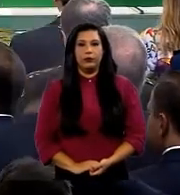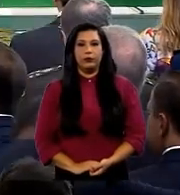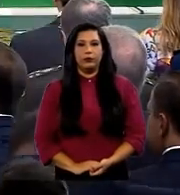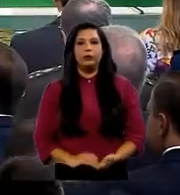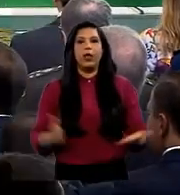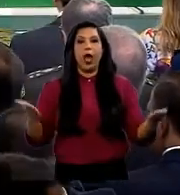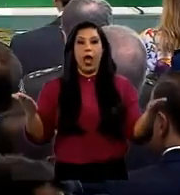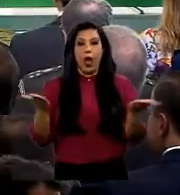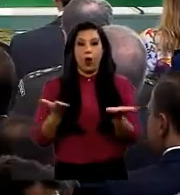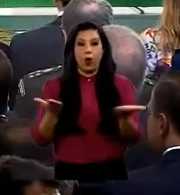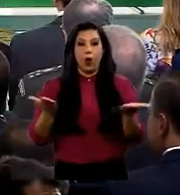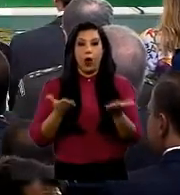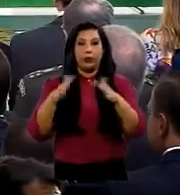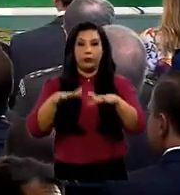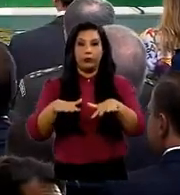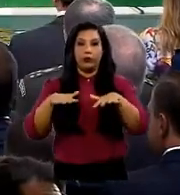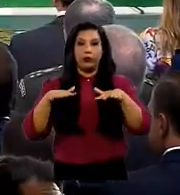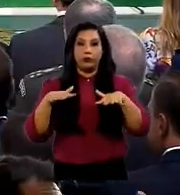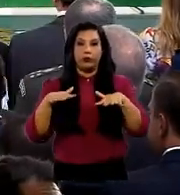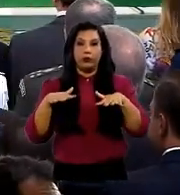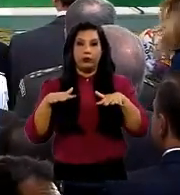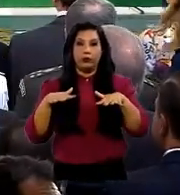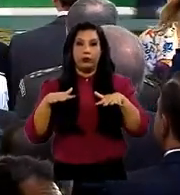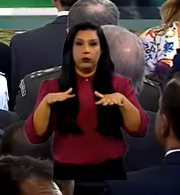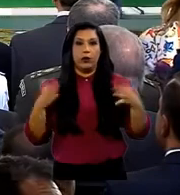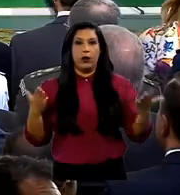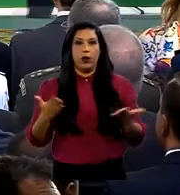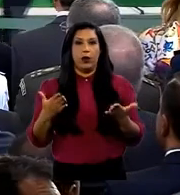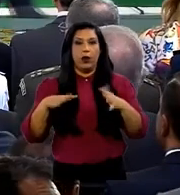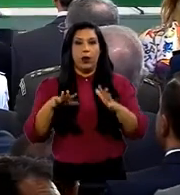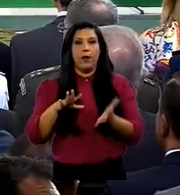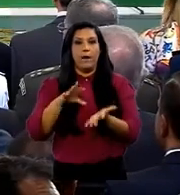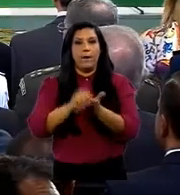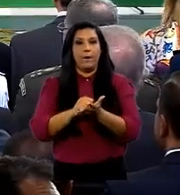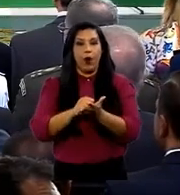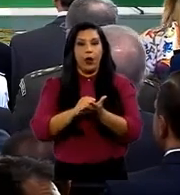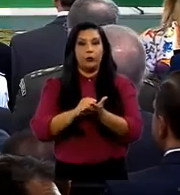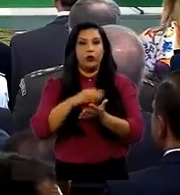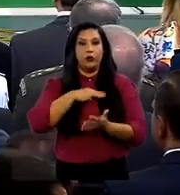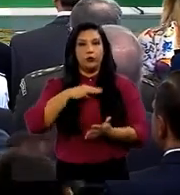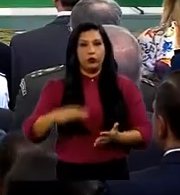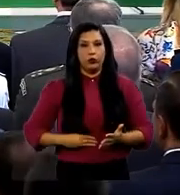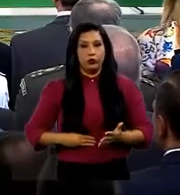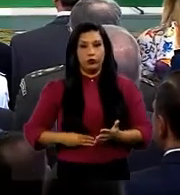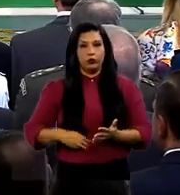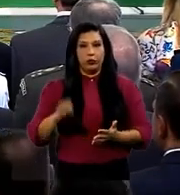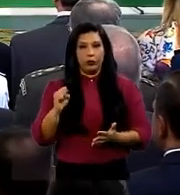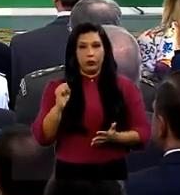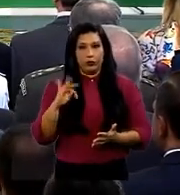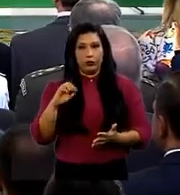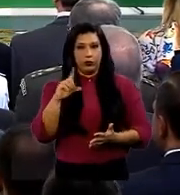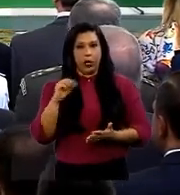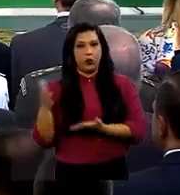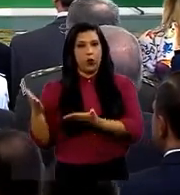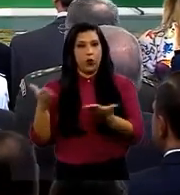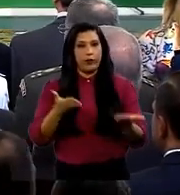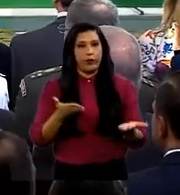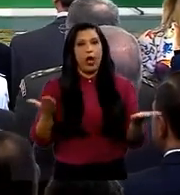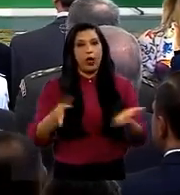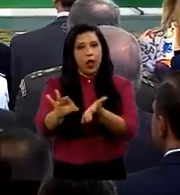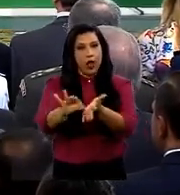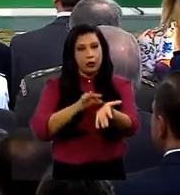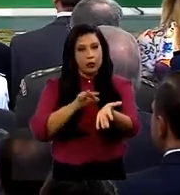Procederemos agora à cerimônia de posse dos ministros de Estado, que serão convidados a assinar